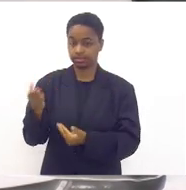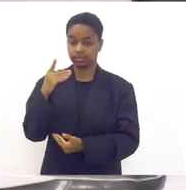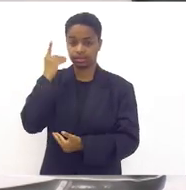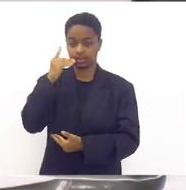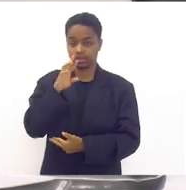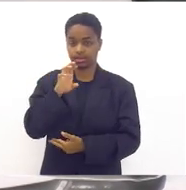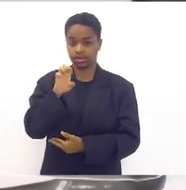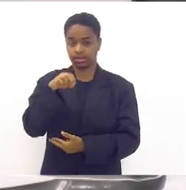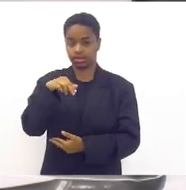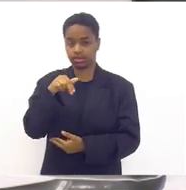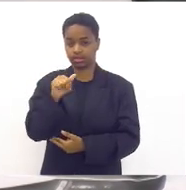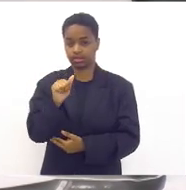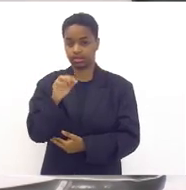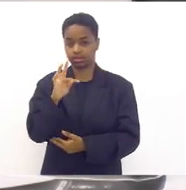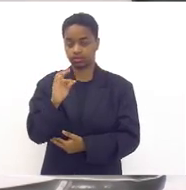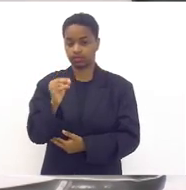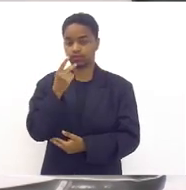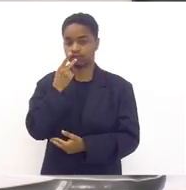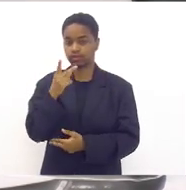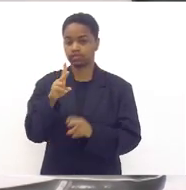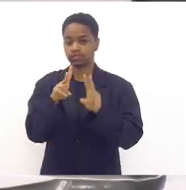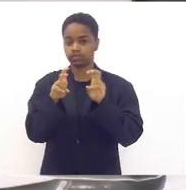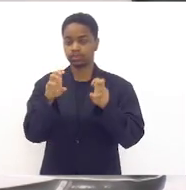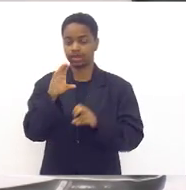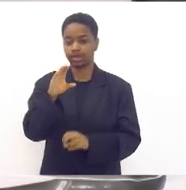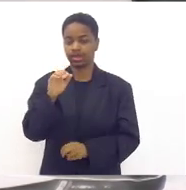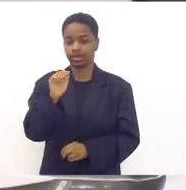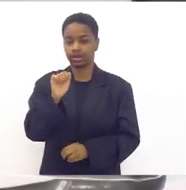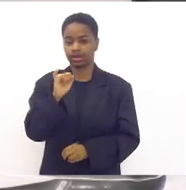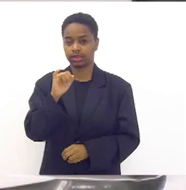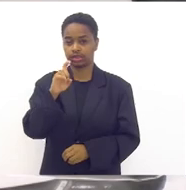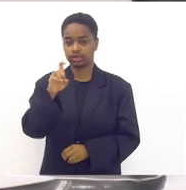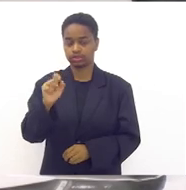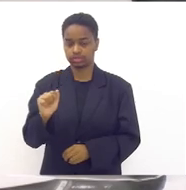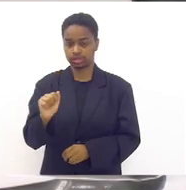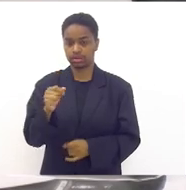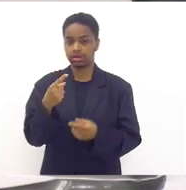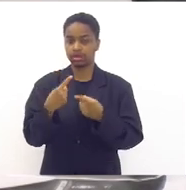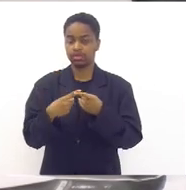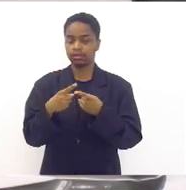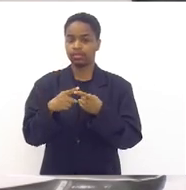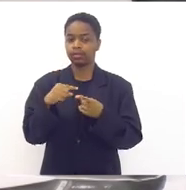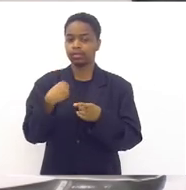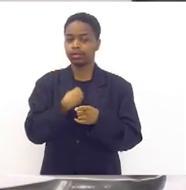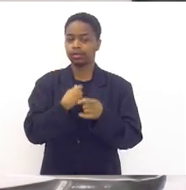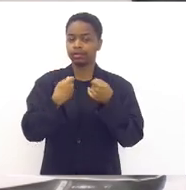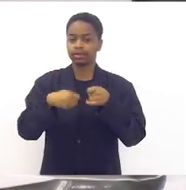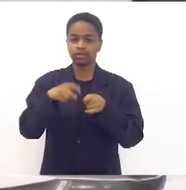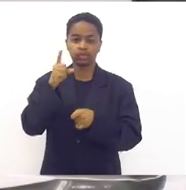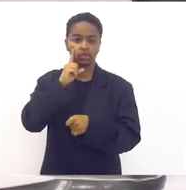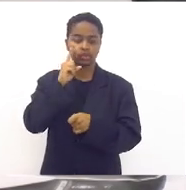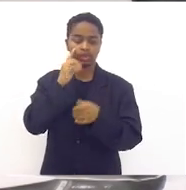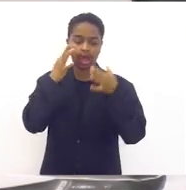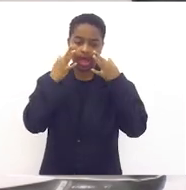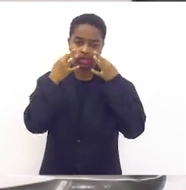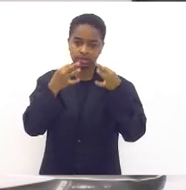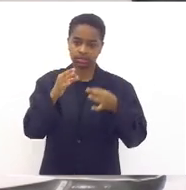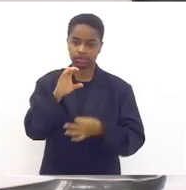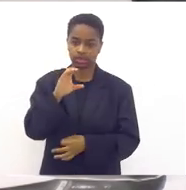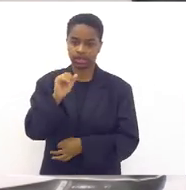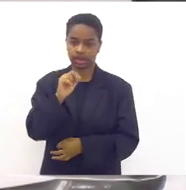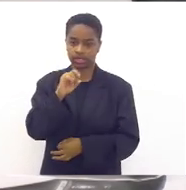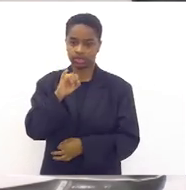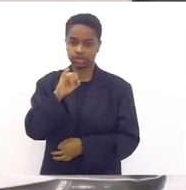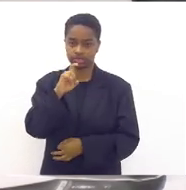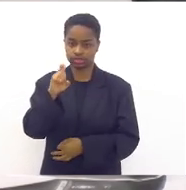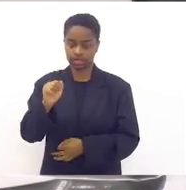Renato falou do caixa, né, que a gente tem que ficar ali o dia a dia do caixa. Eu